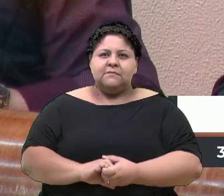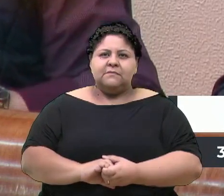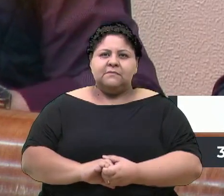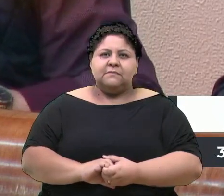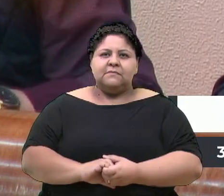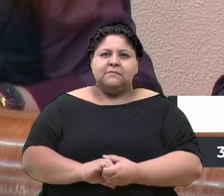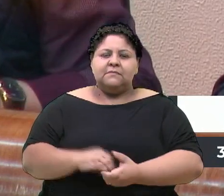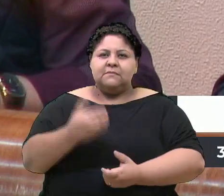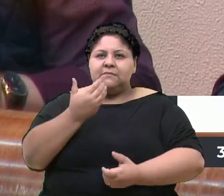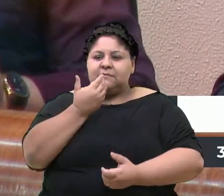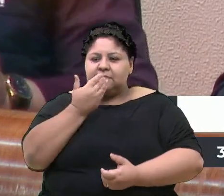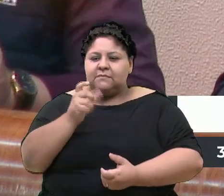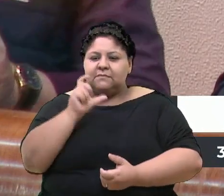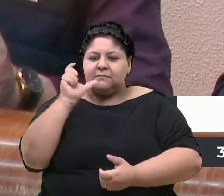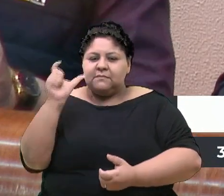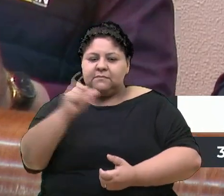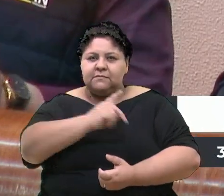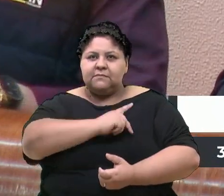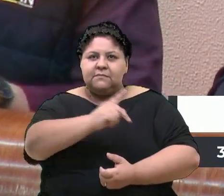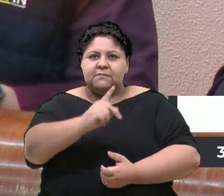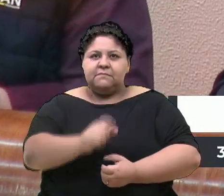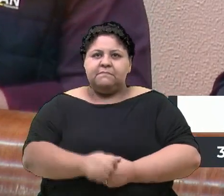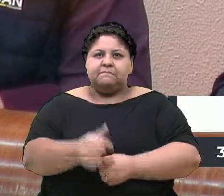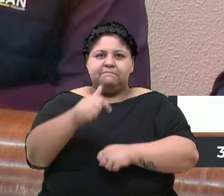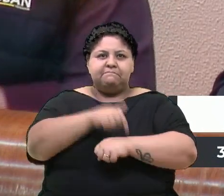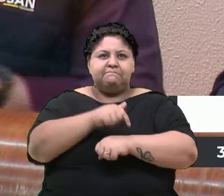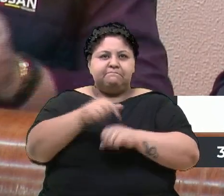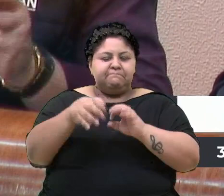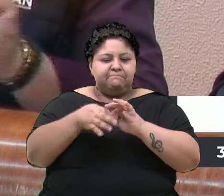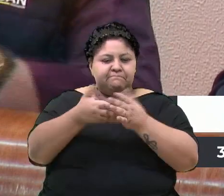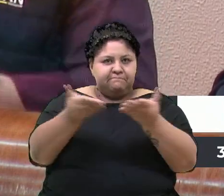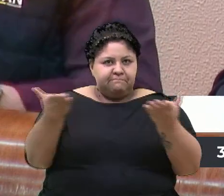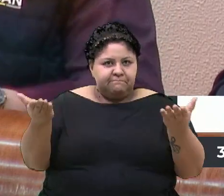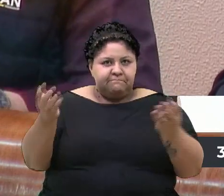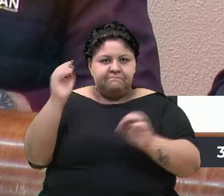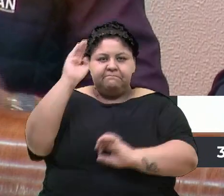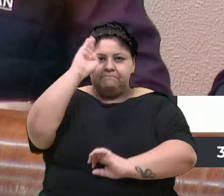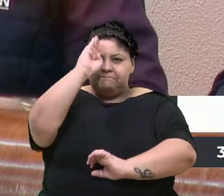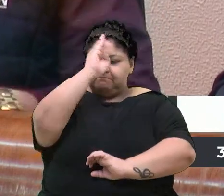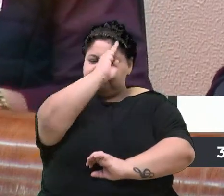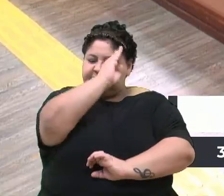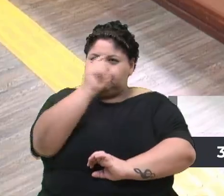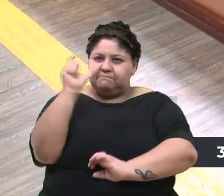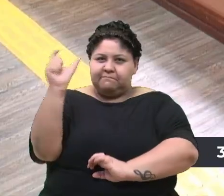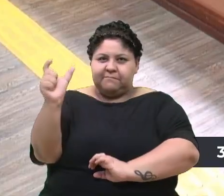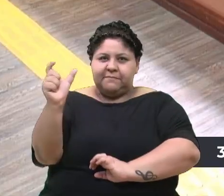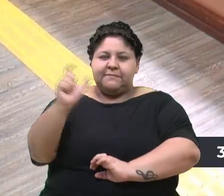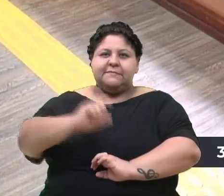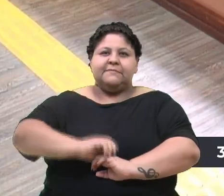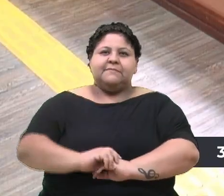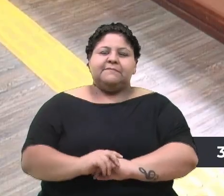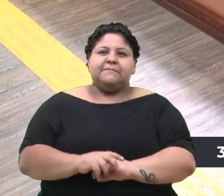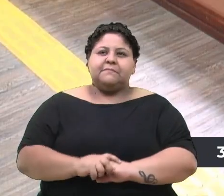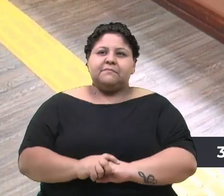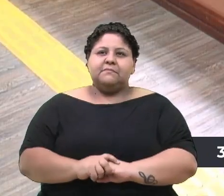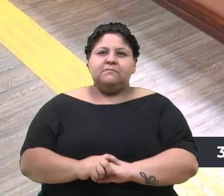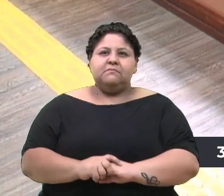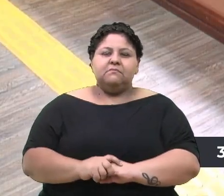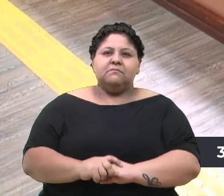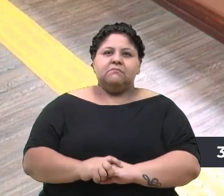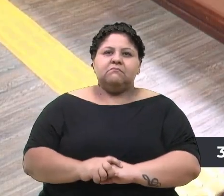Peço a palavra, senhor presidente. Todo o seu tempo disponível. Bressan com a palavra.